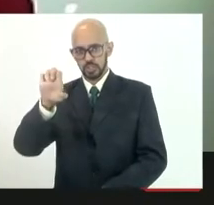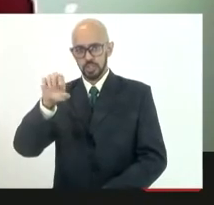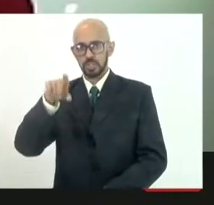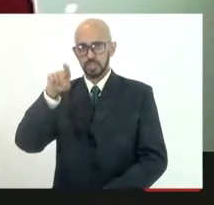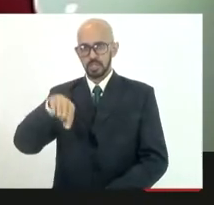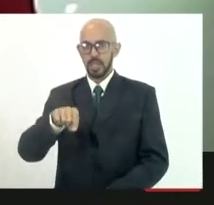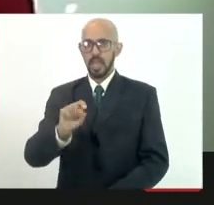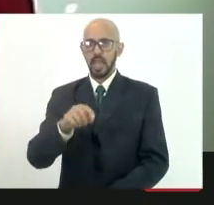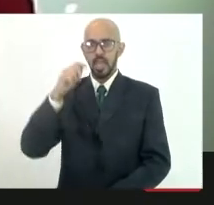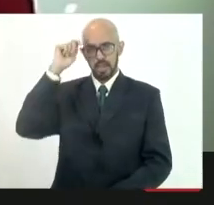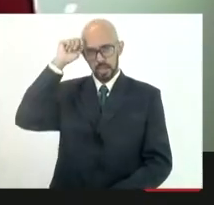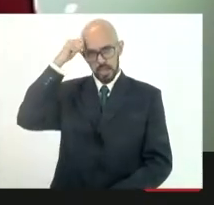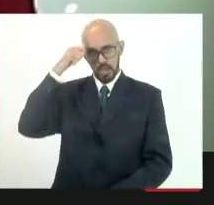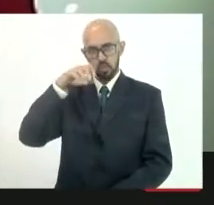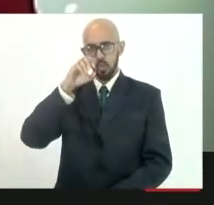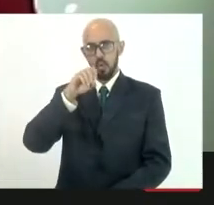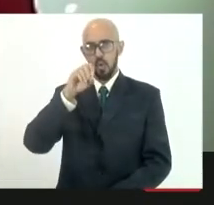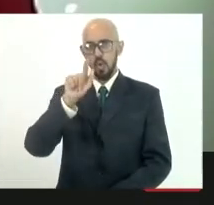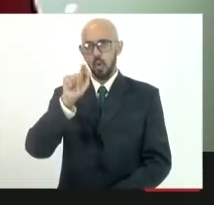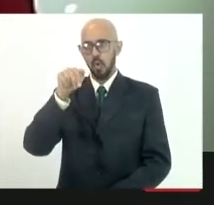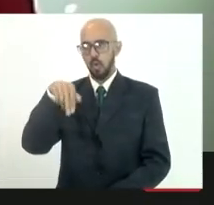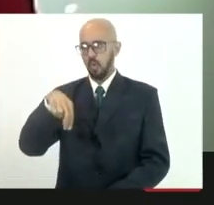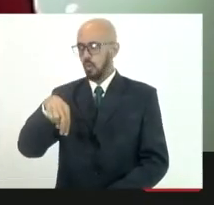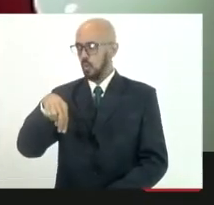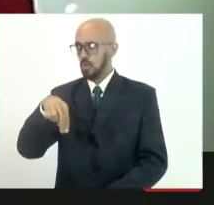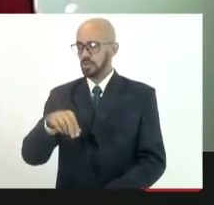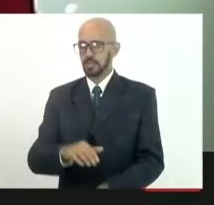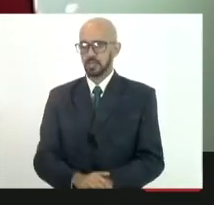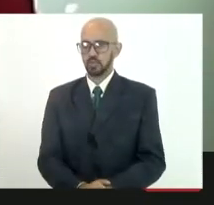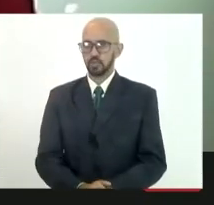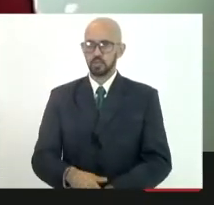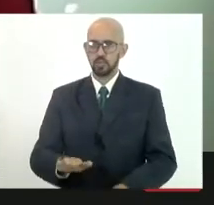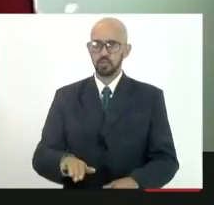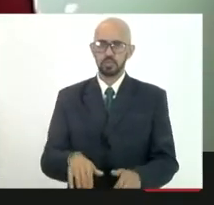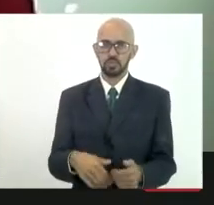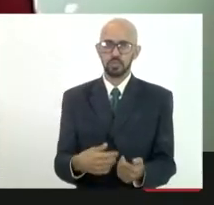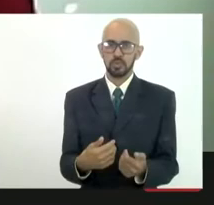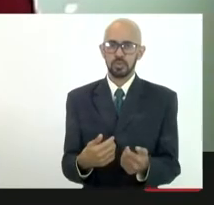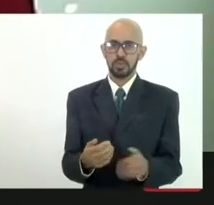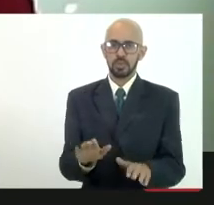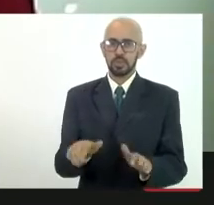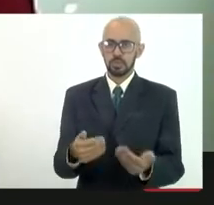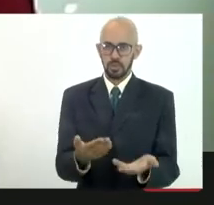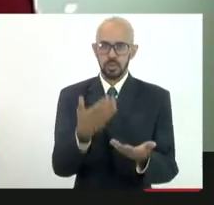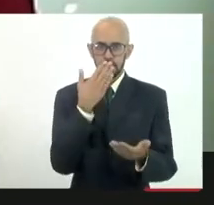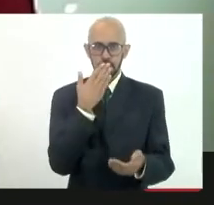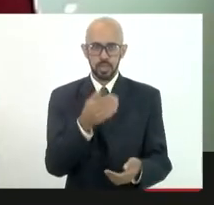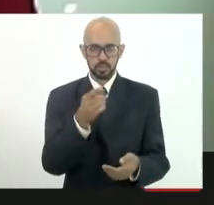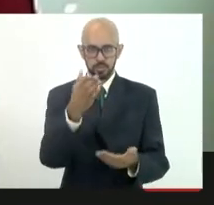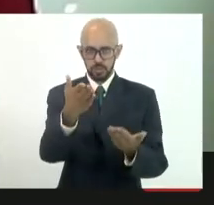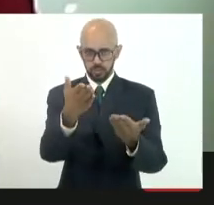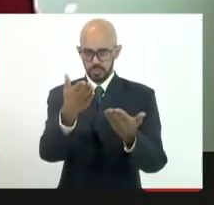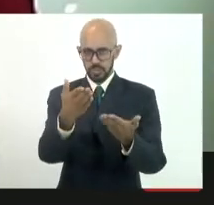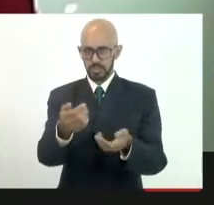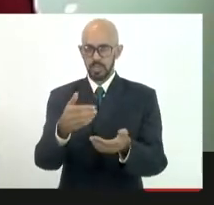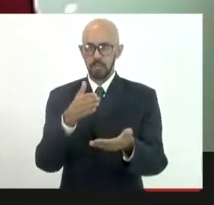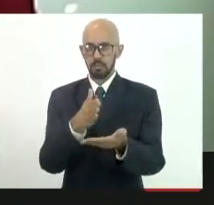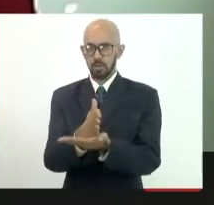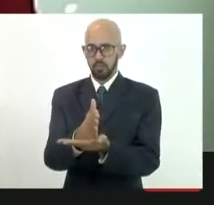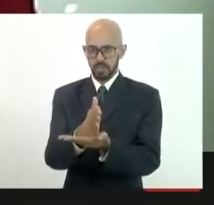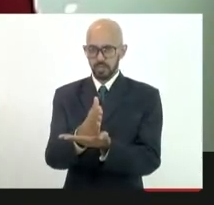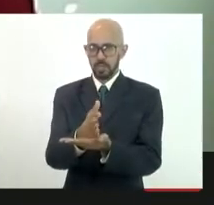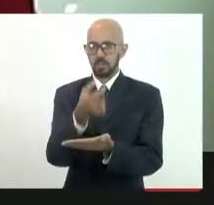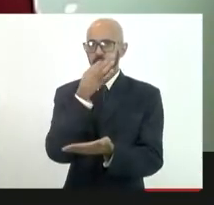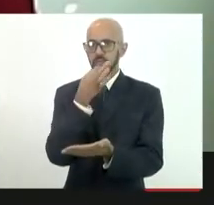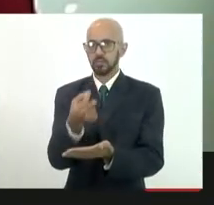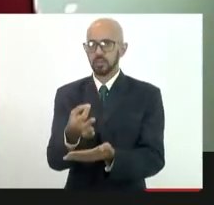Eu queria, antes de passar a palavra, eu queria fazer aqui, submeter a aprovação dos senhores deputados, uma indicação